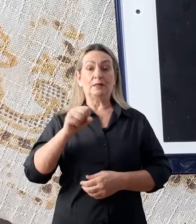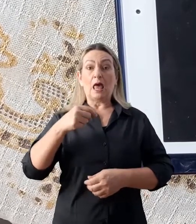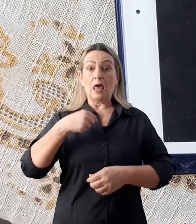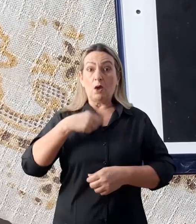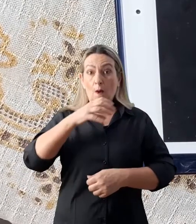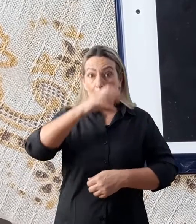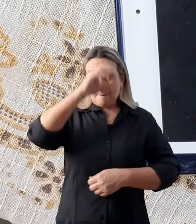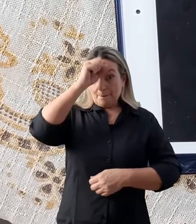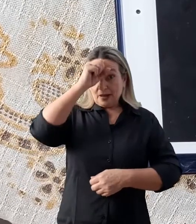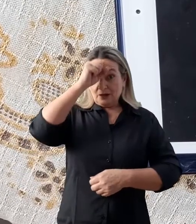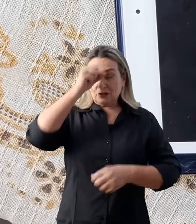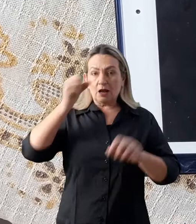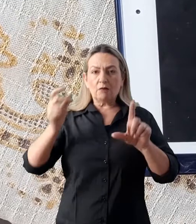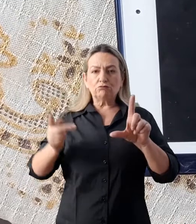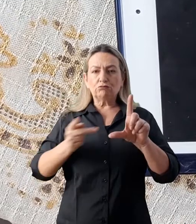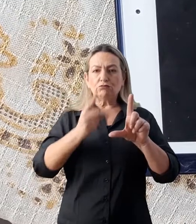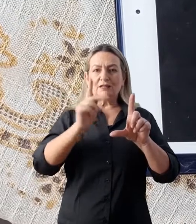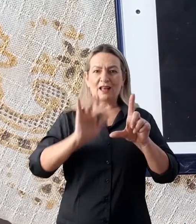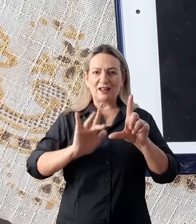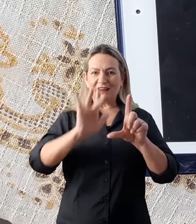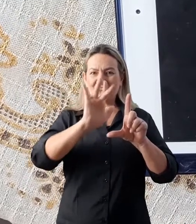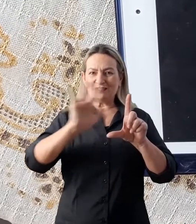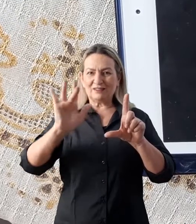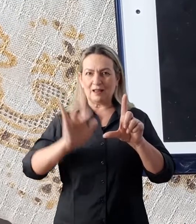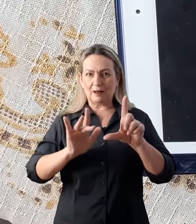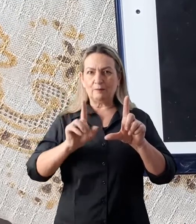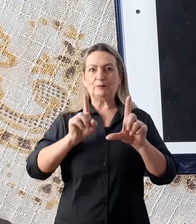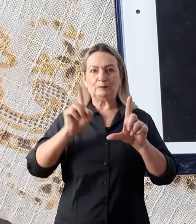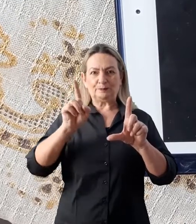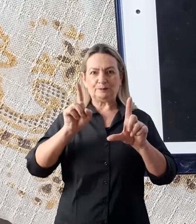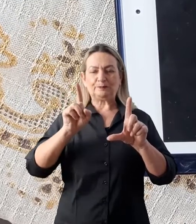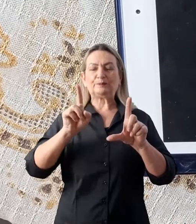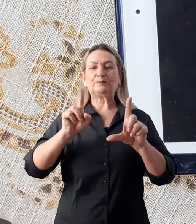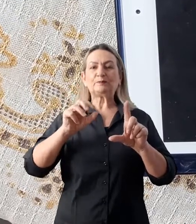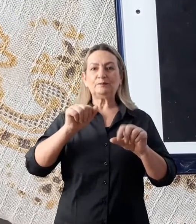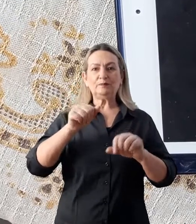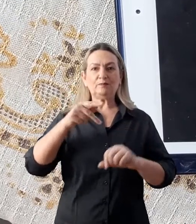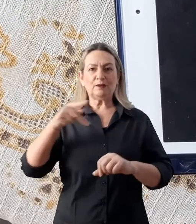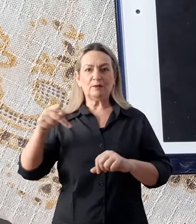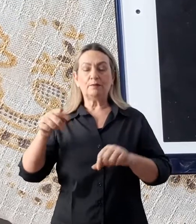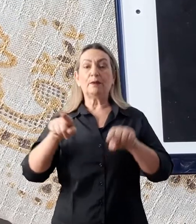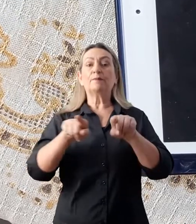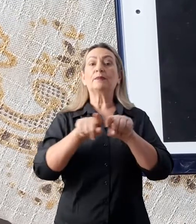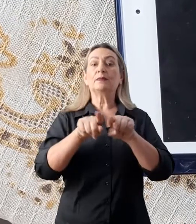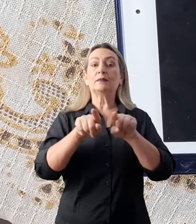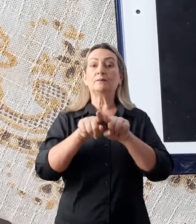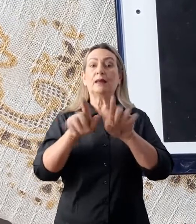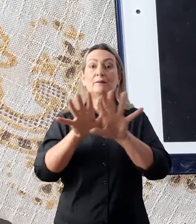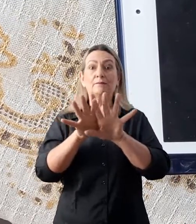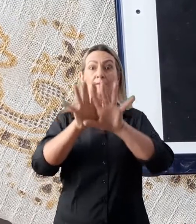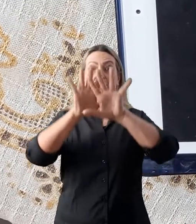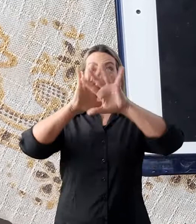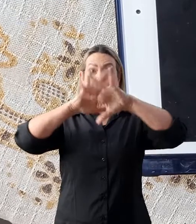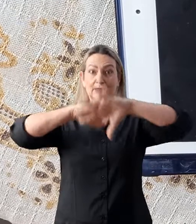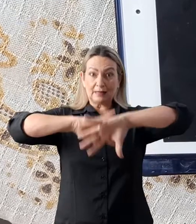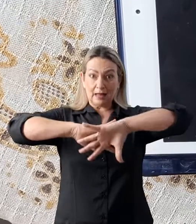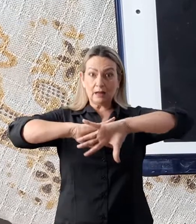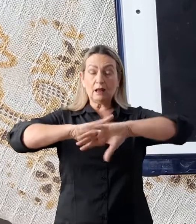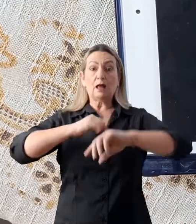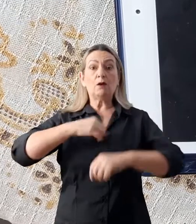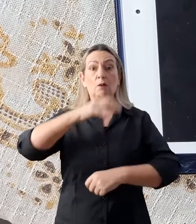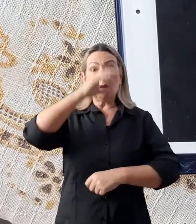desenhar no meu tablet, tanto com ele, quanto como eu aprendi também a fazer as mandalas através